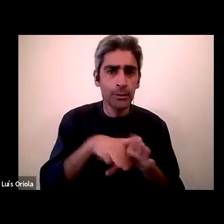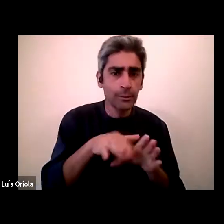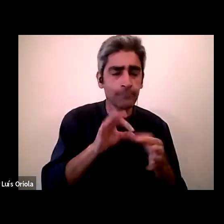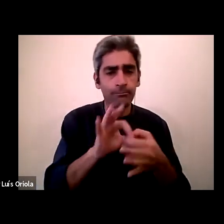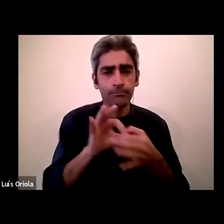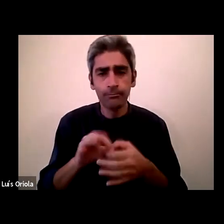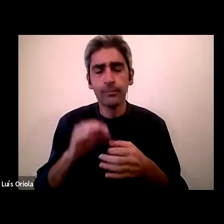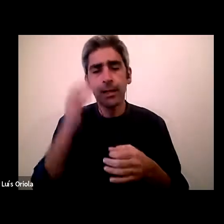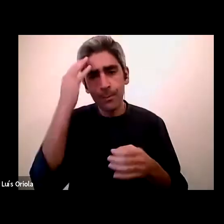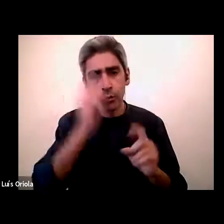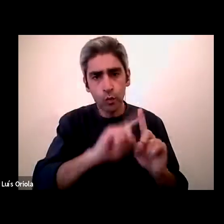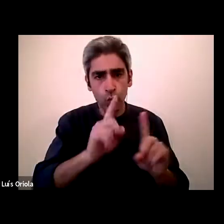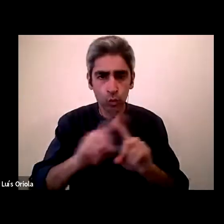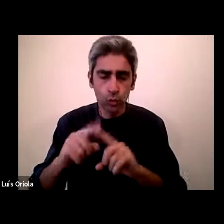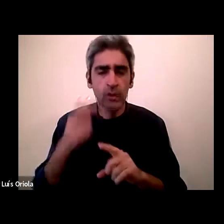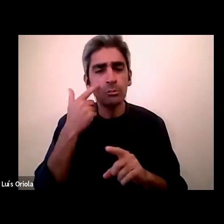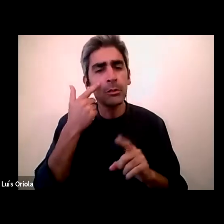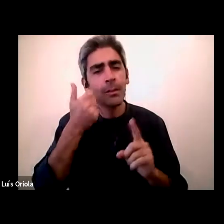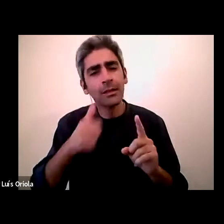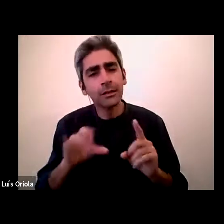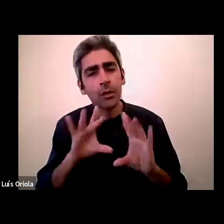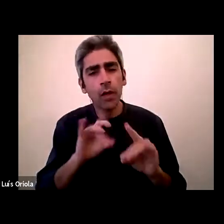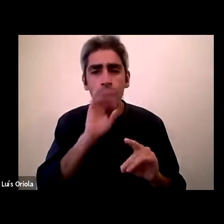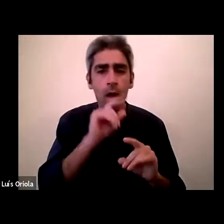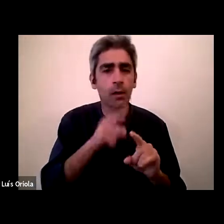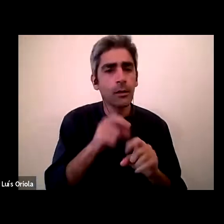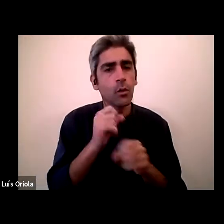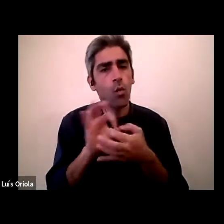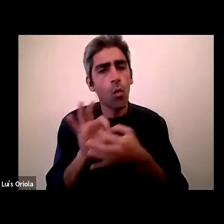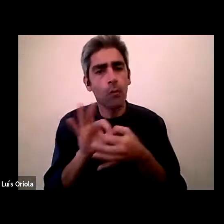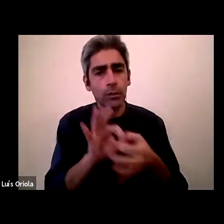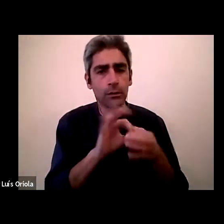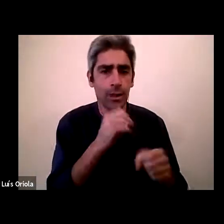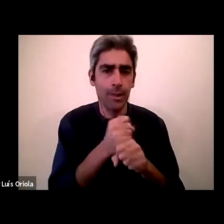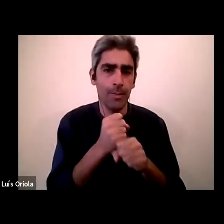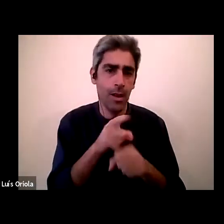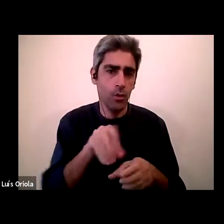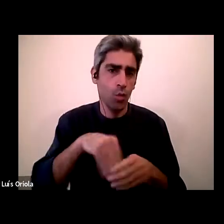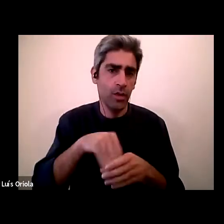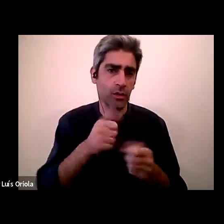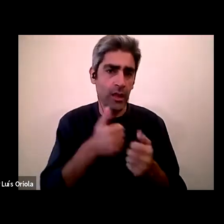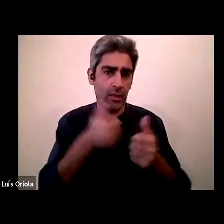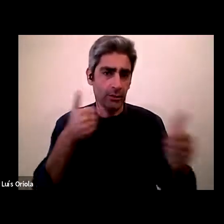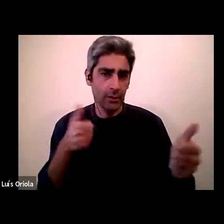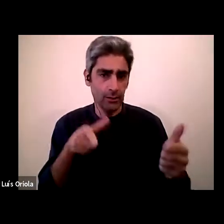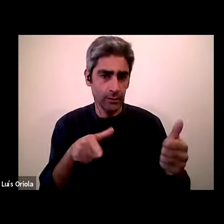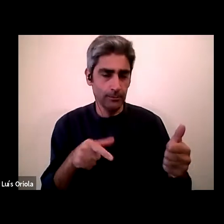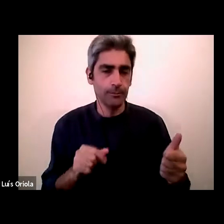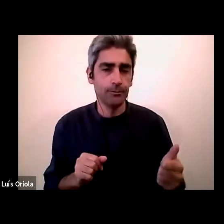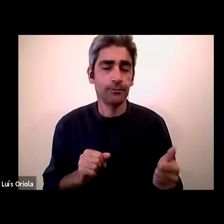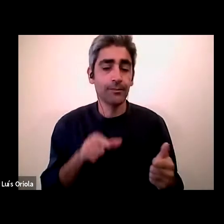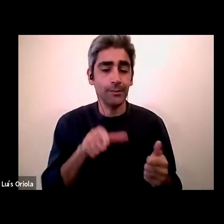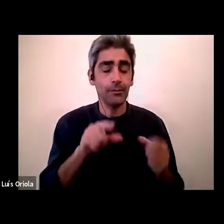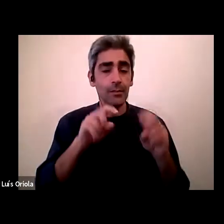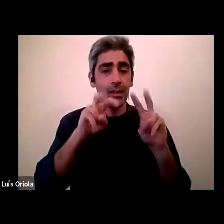da experimentação e colaboração no contexto do trabalho à distância. Este tema